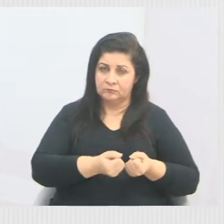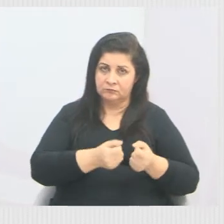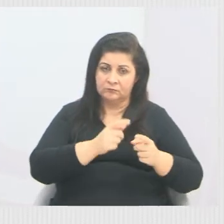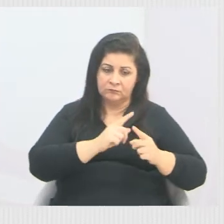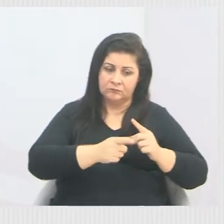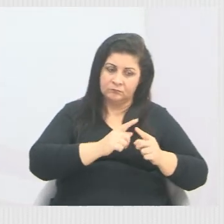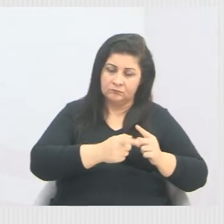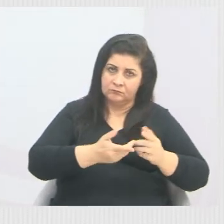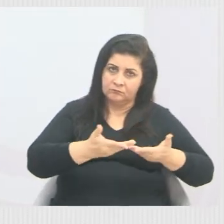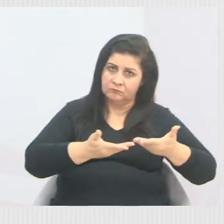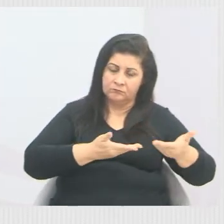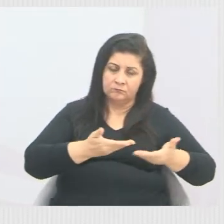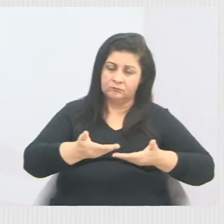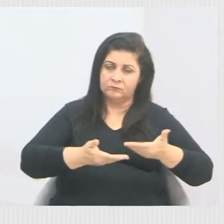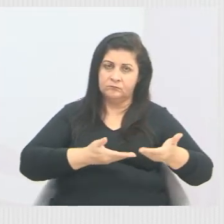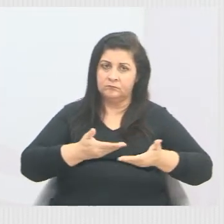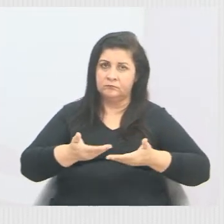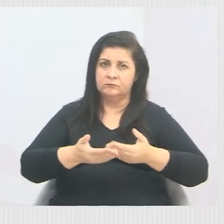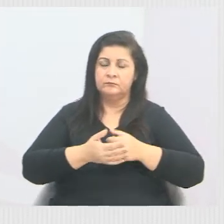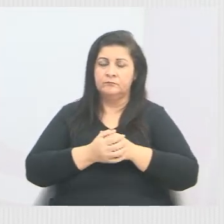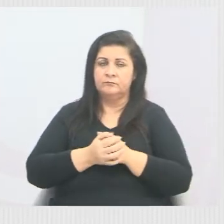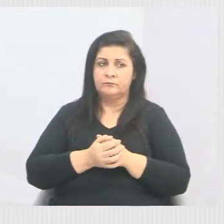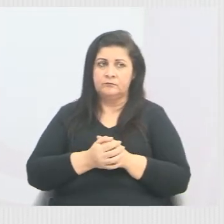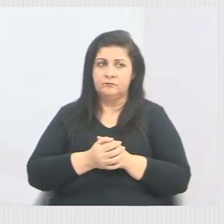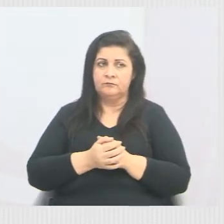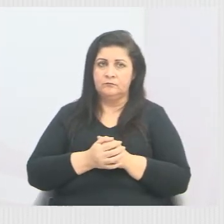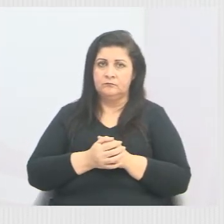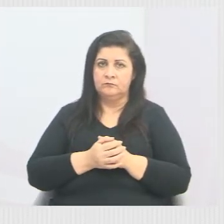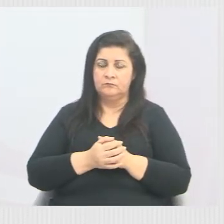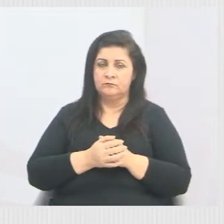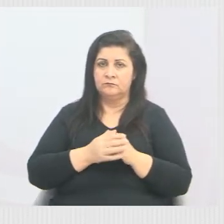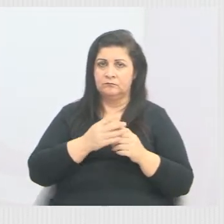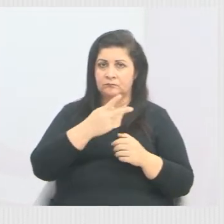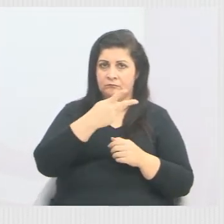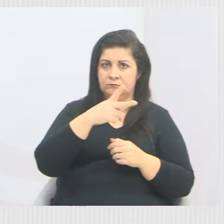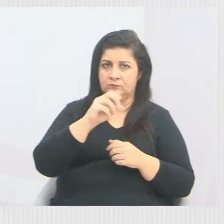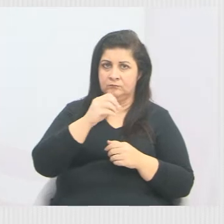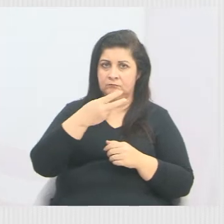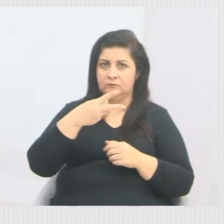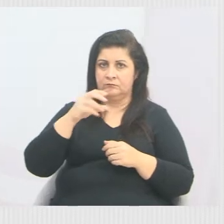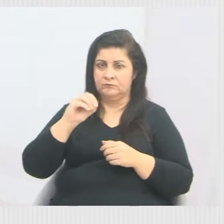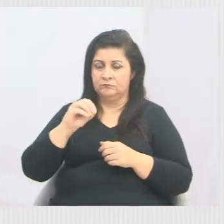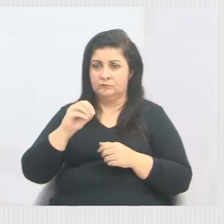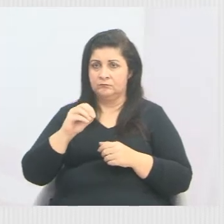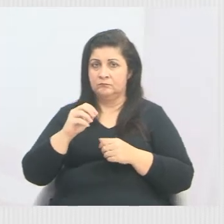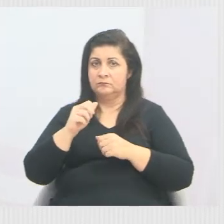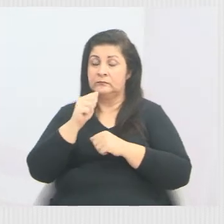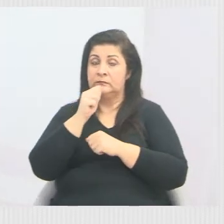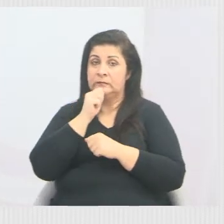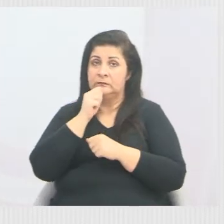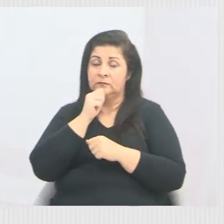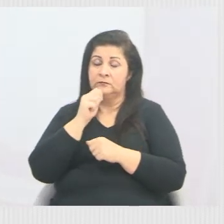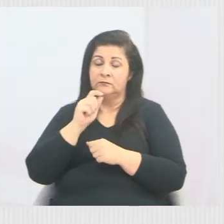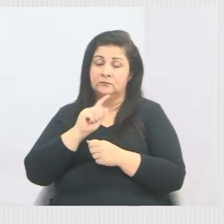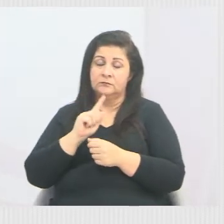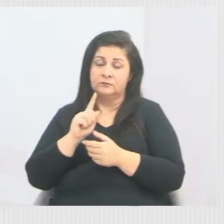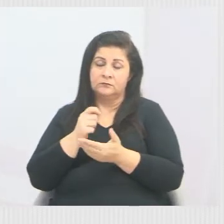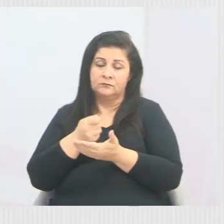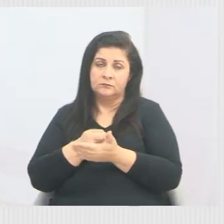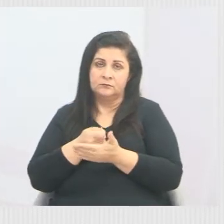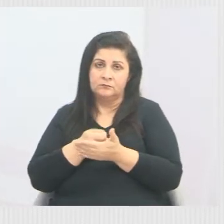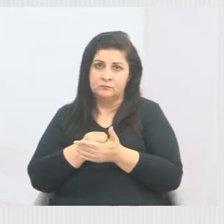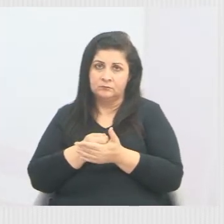material ou o serviço tenha sido prestado no final do ano passado, podem ter ocorrido,